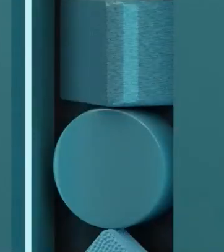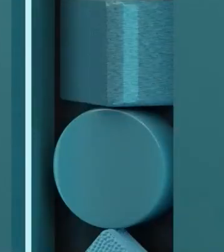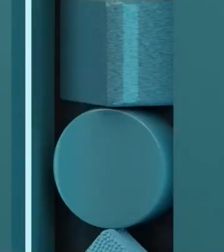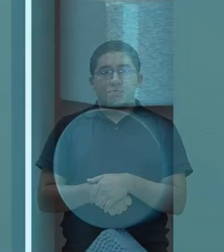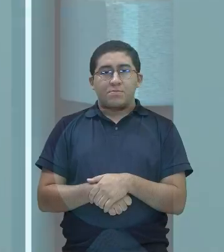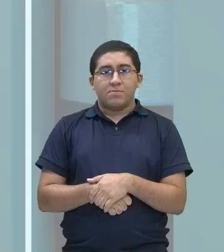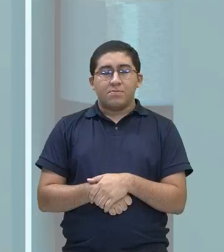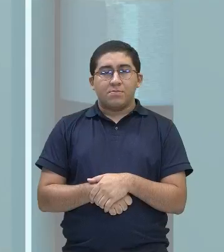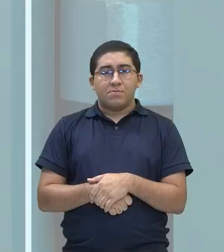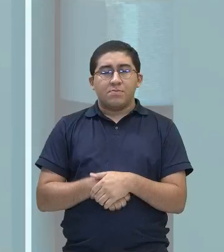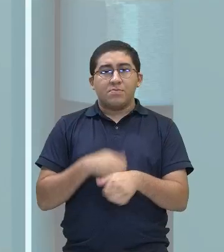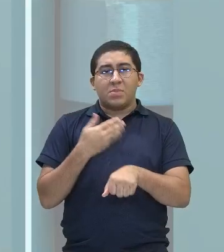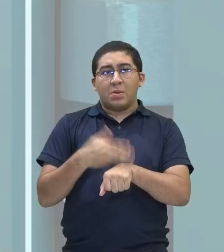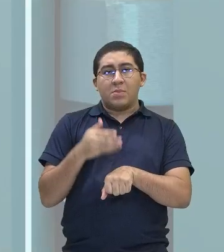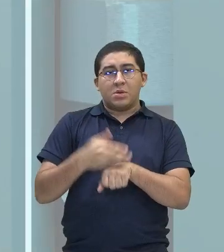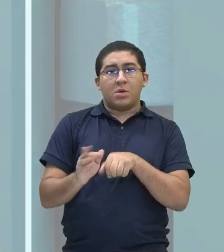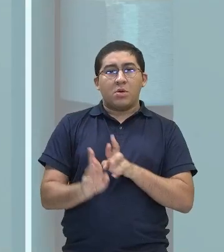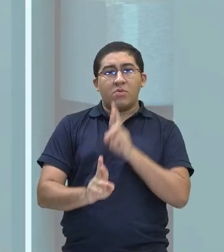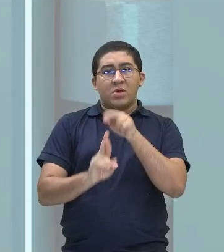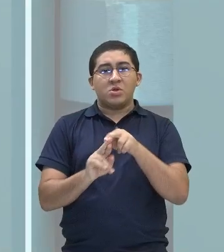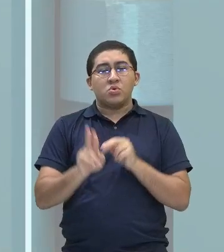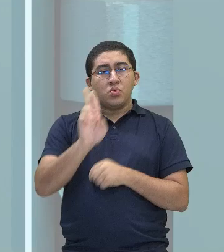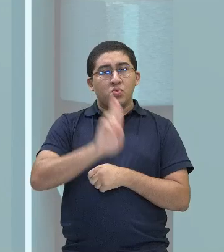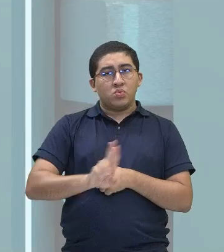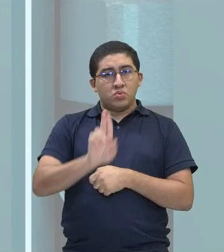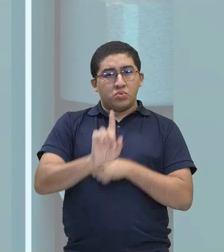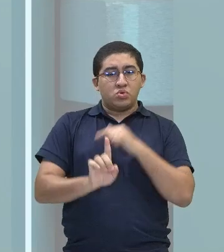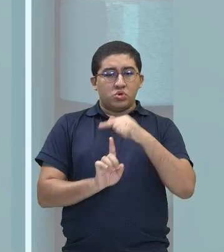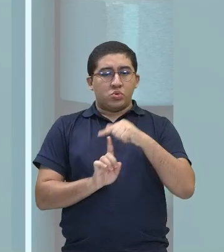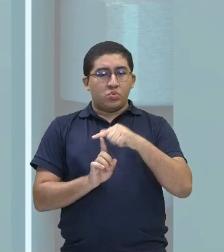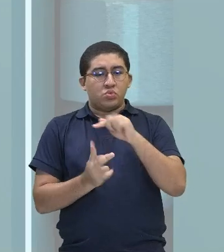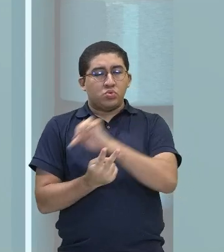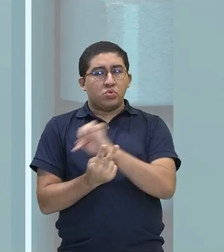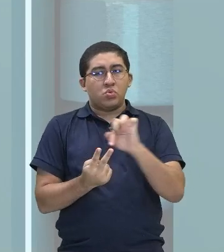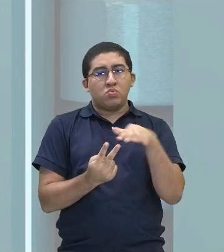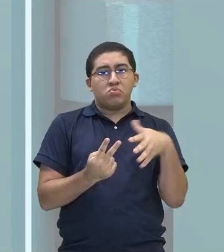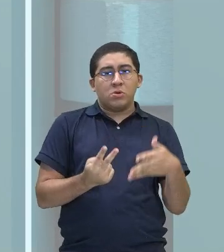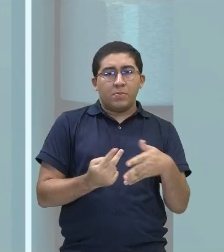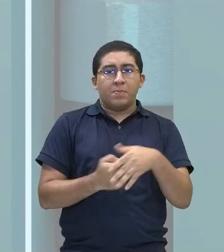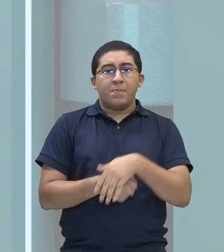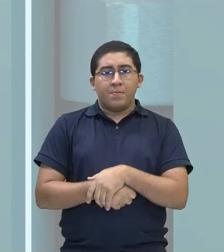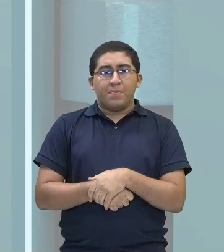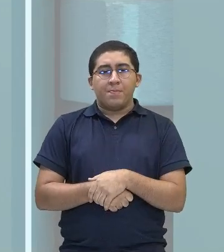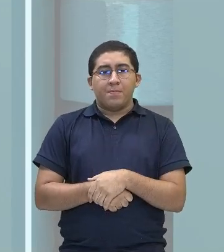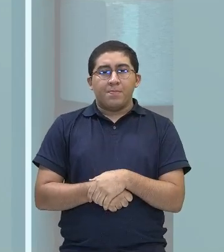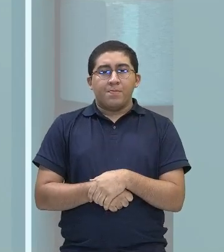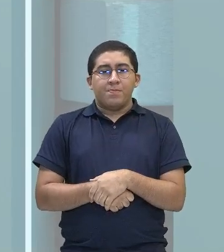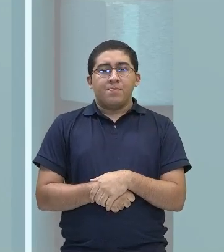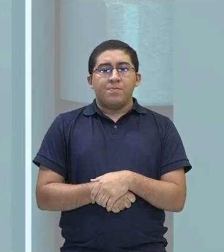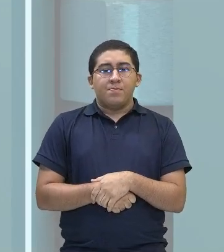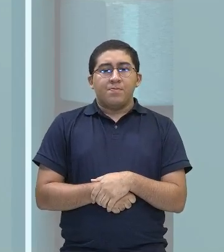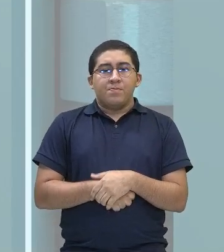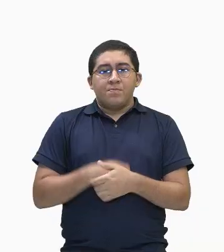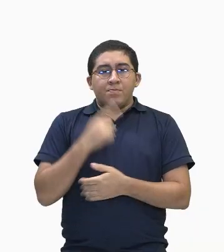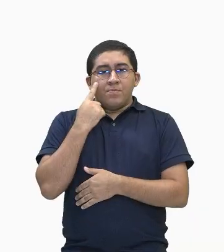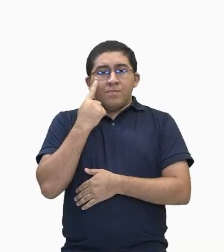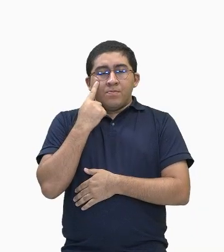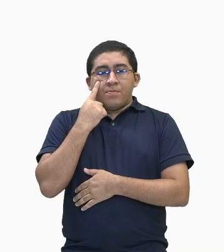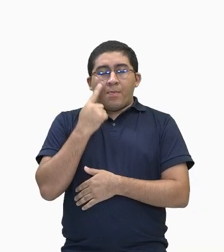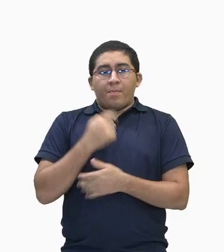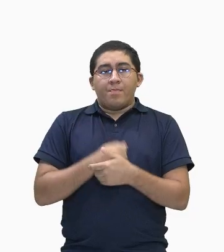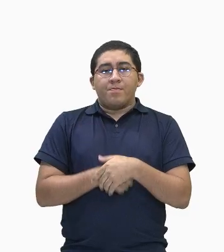Vamos praticar um pouco sobre o uso do gerúndio ou do infinitivo, o uso deles. Vamos lá praticar, let's